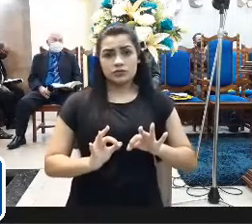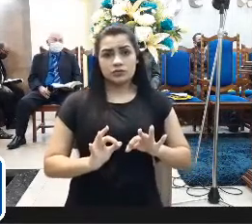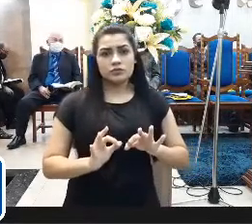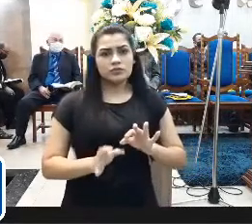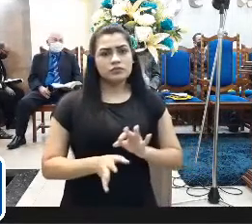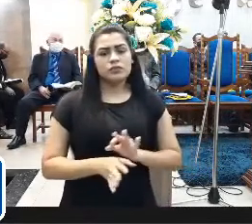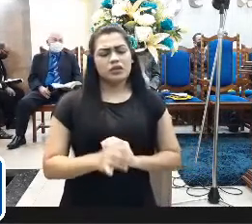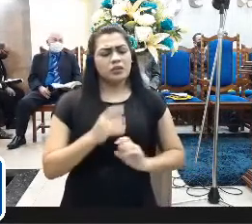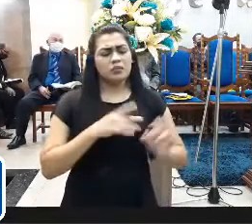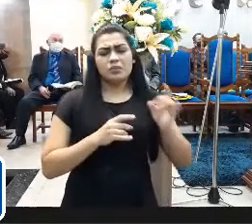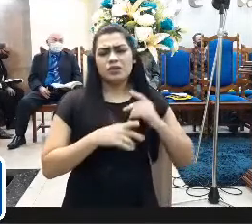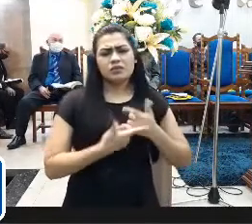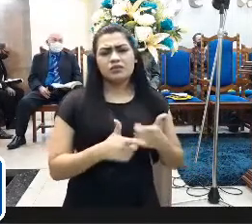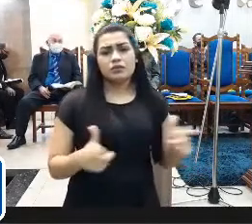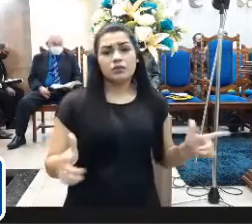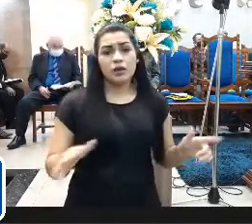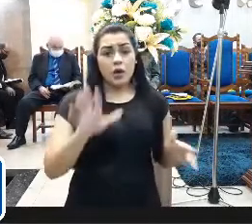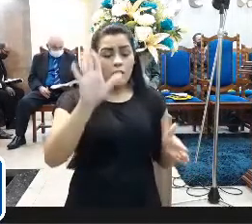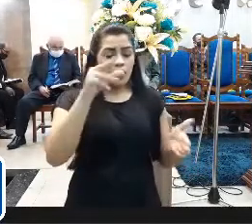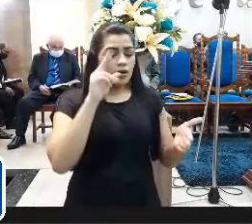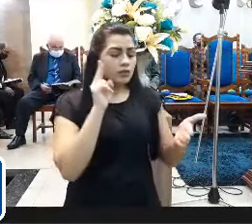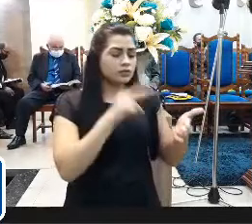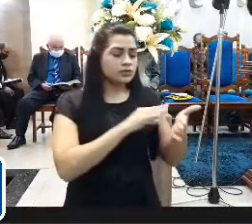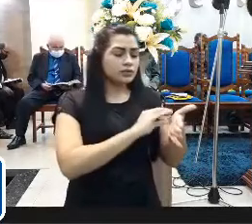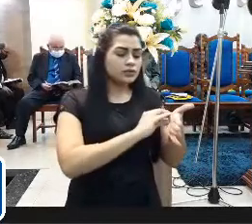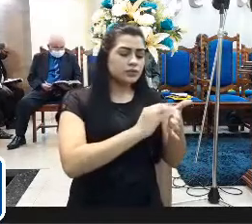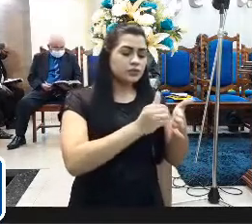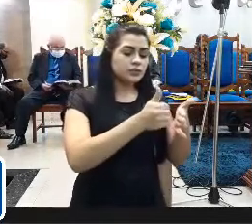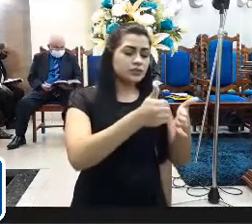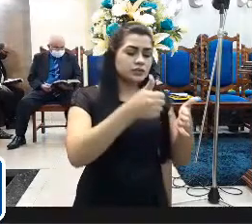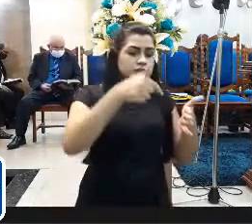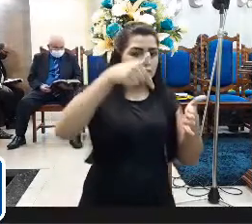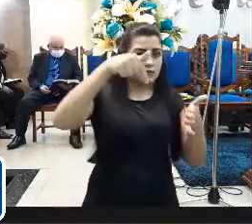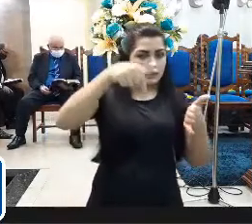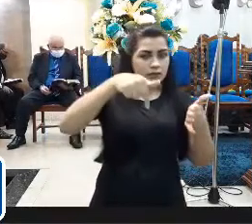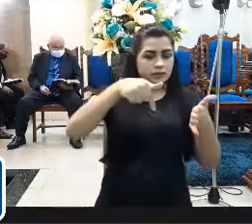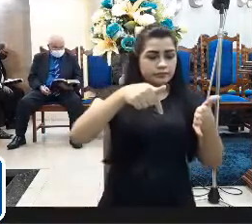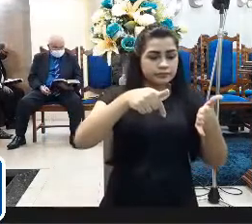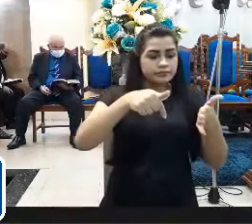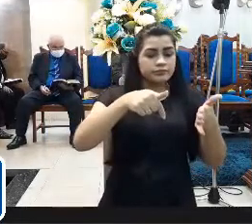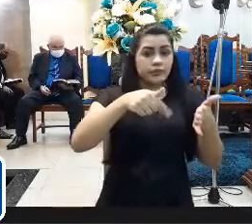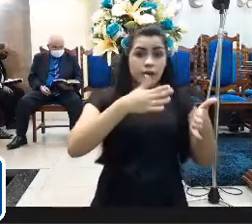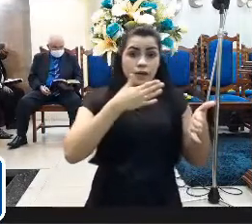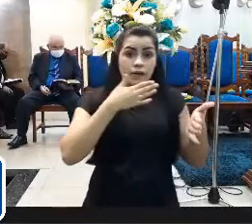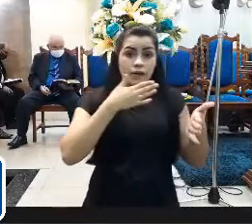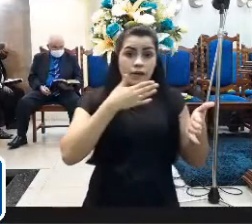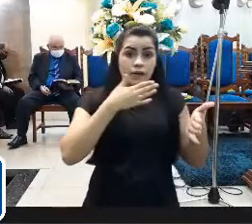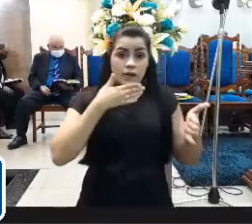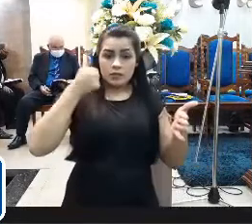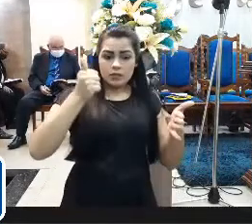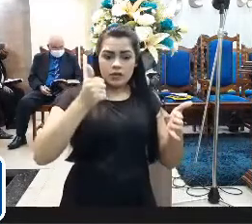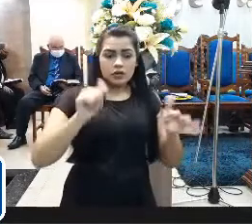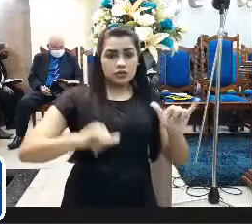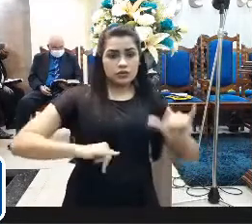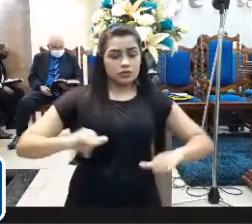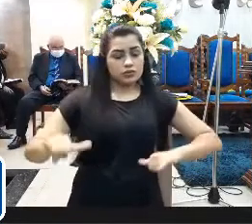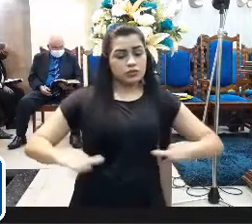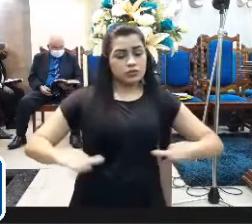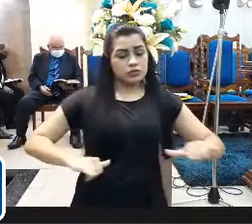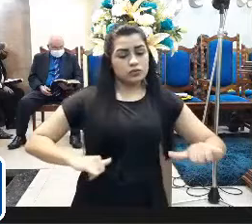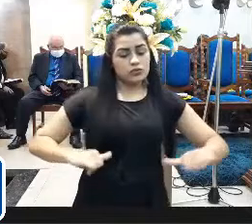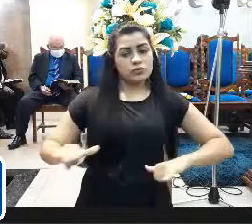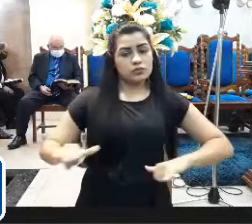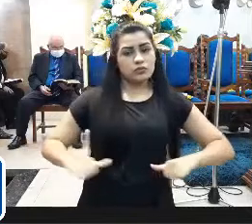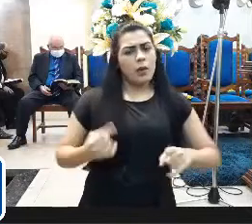fiquem amedrontados. Olha o 17, é melhor sofrer por fazer o bem, versículo 17, porque é melhor